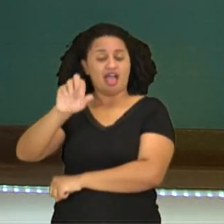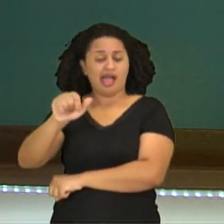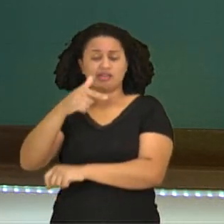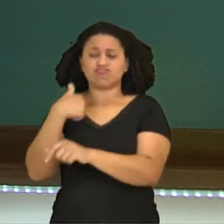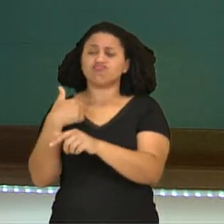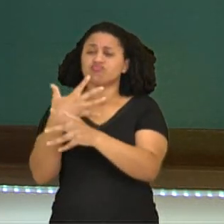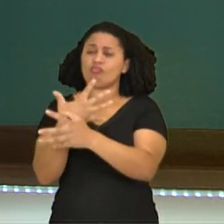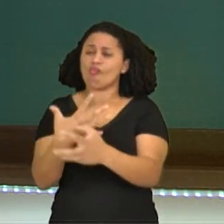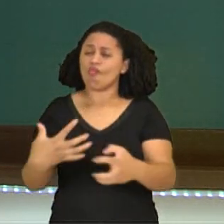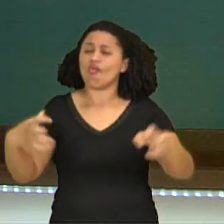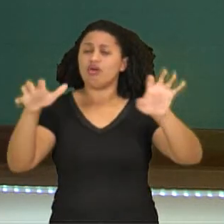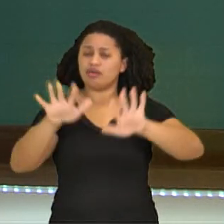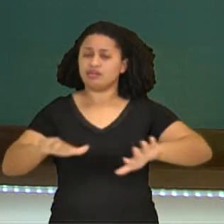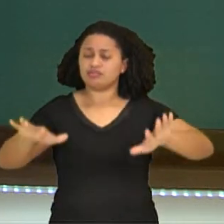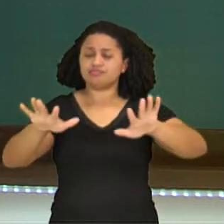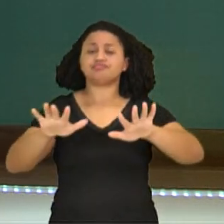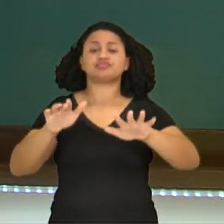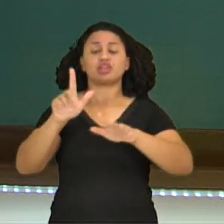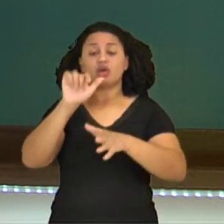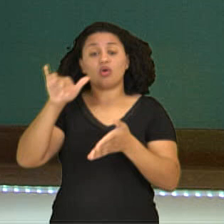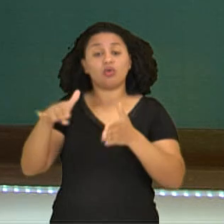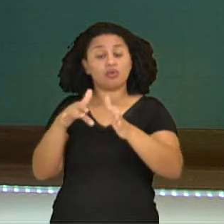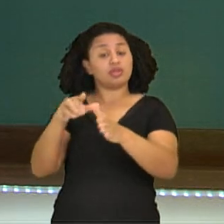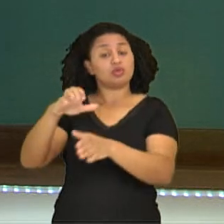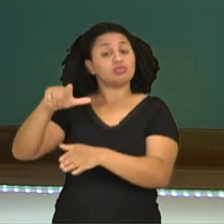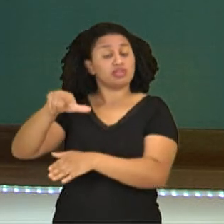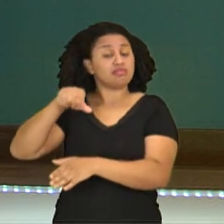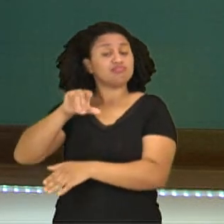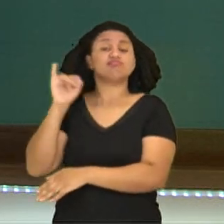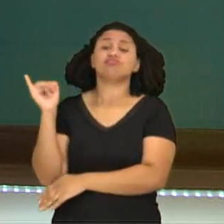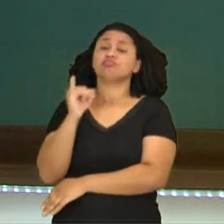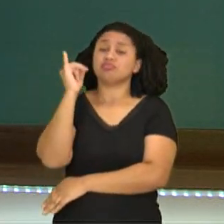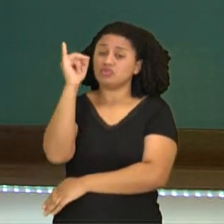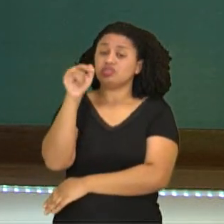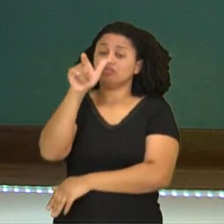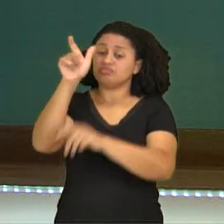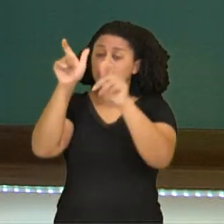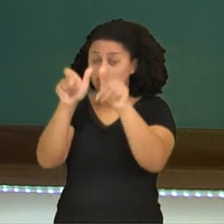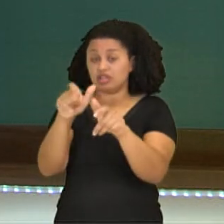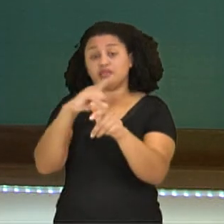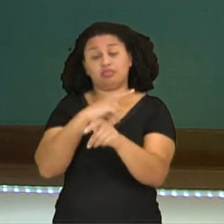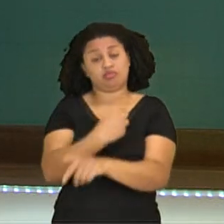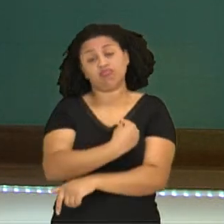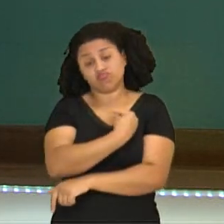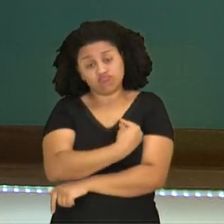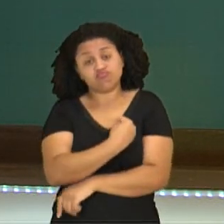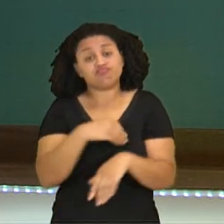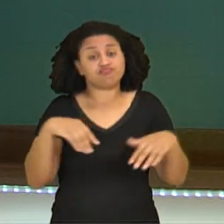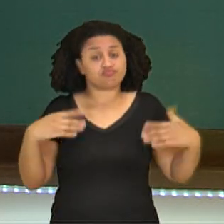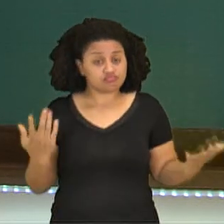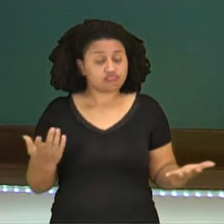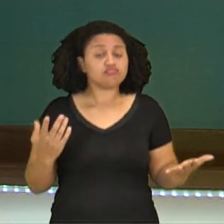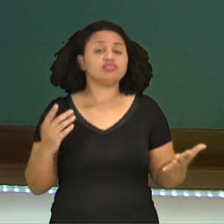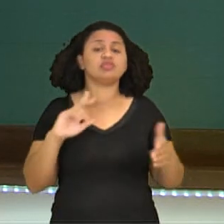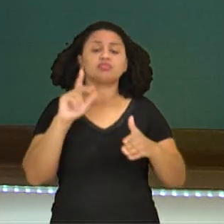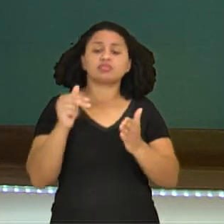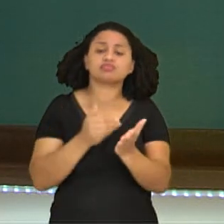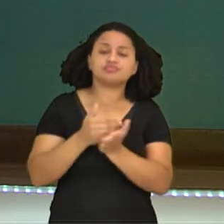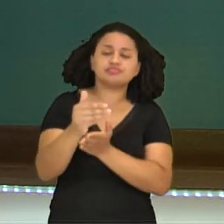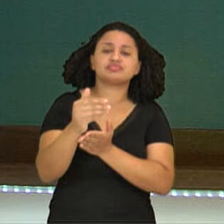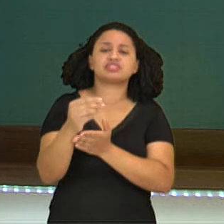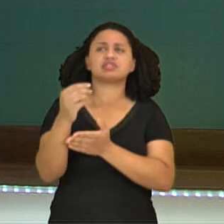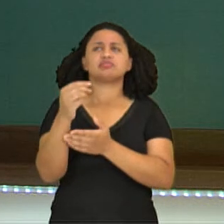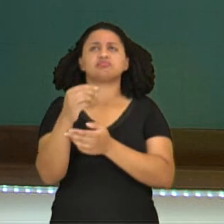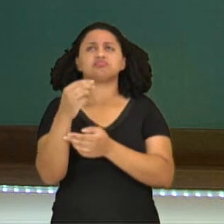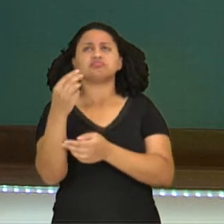Nilo, fundamental para aquela região, para ter vida humana, inclusive, naquele local. A partir da terceira,